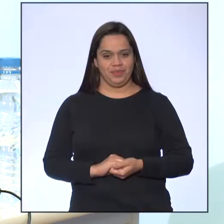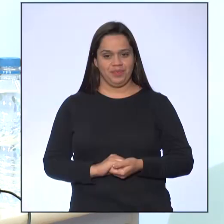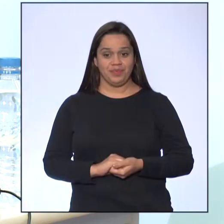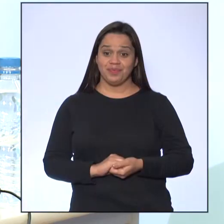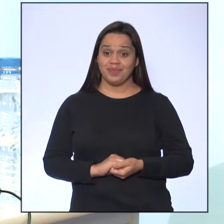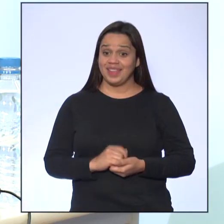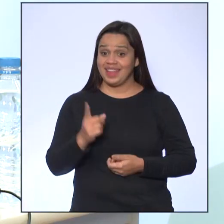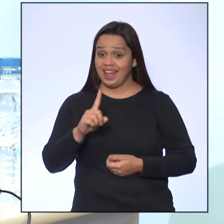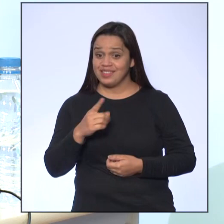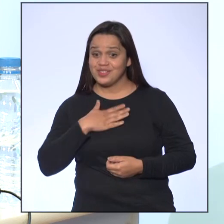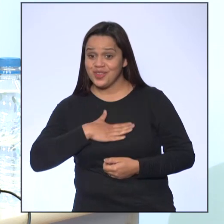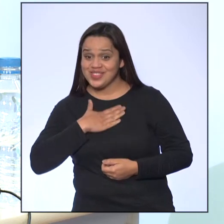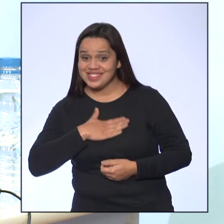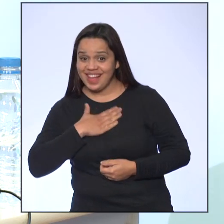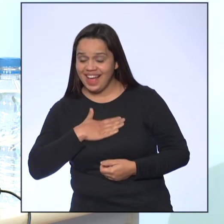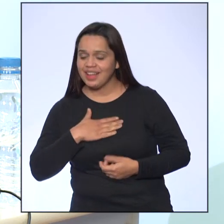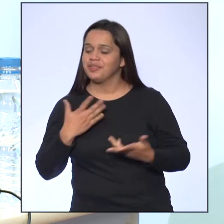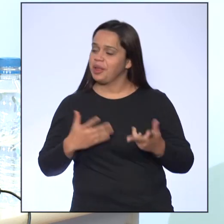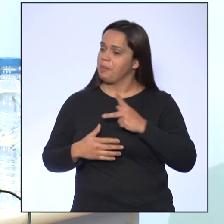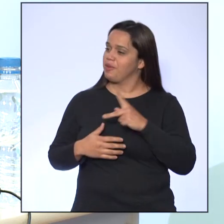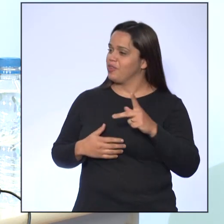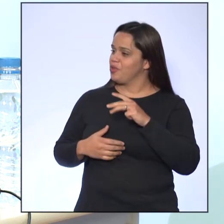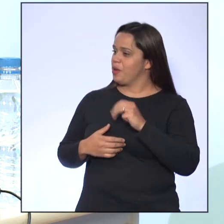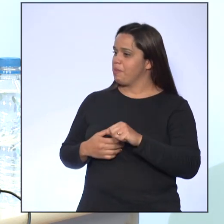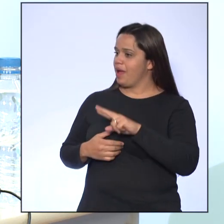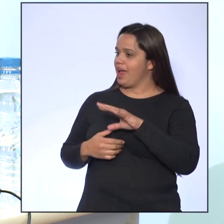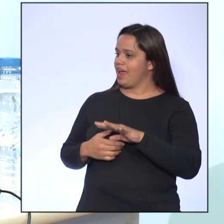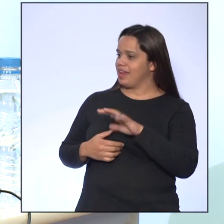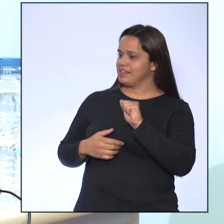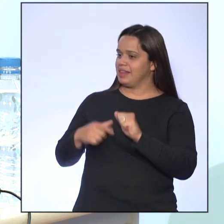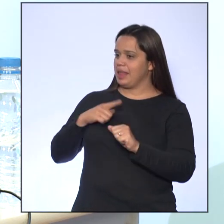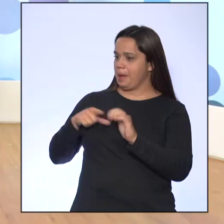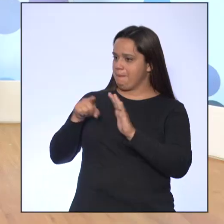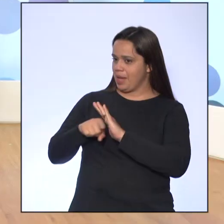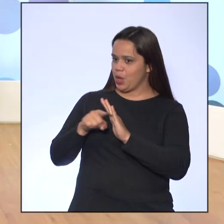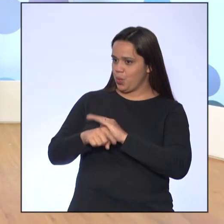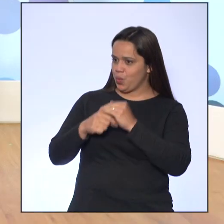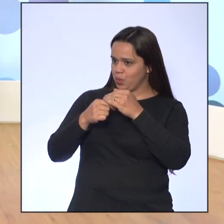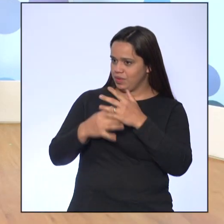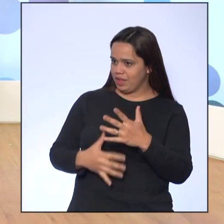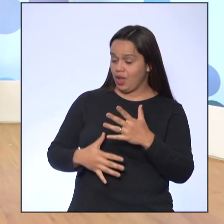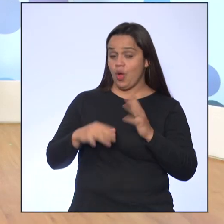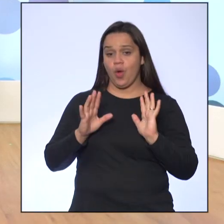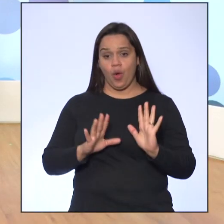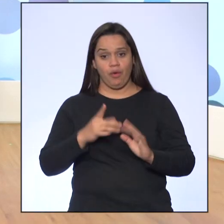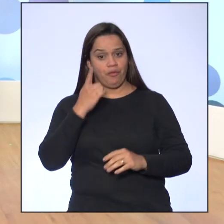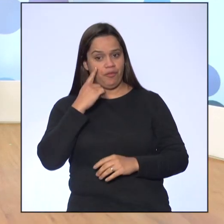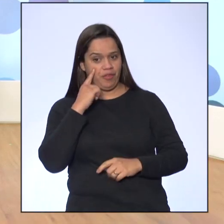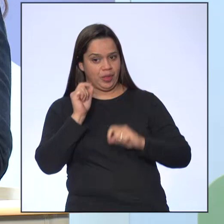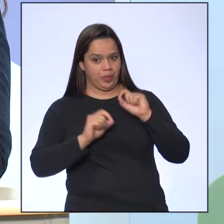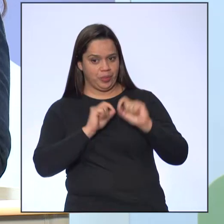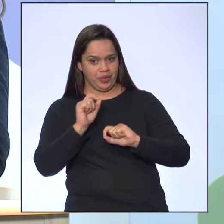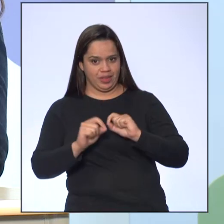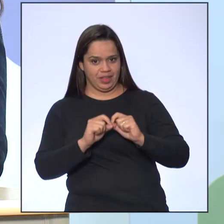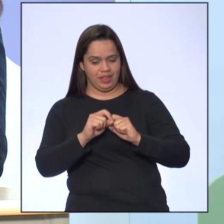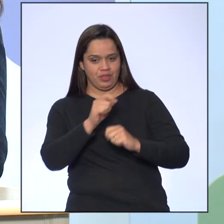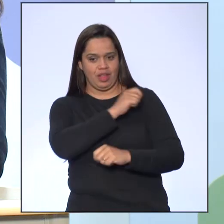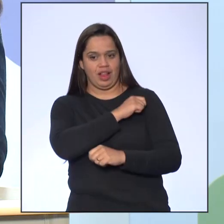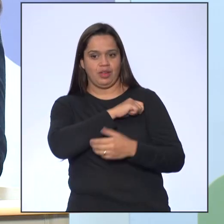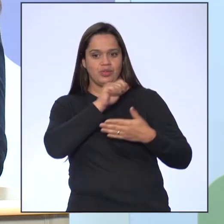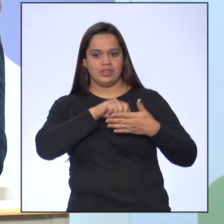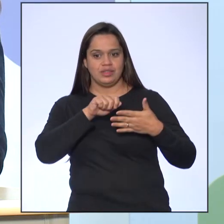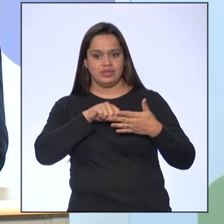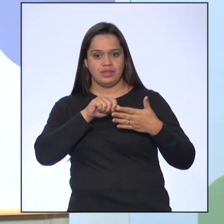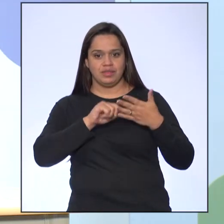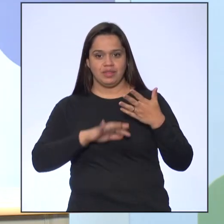Gostaram, pessoal? Professora Márcia, tem perguntas aí no chat? O pessoal gostou da música? Olha só, vamos ver aqui. Os